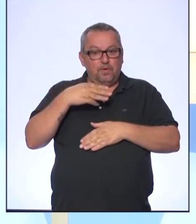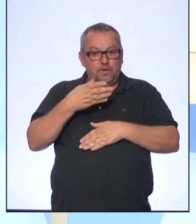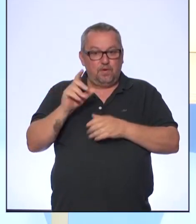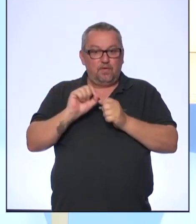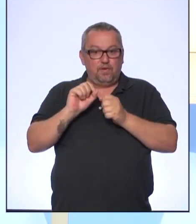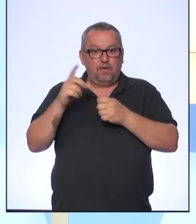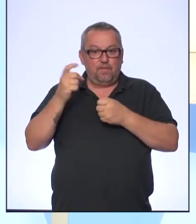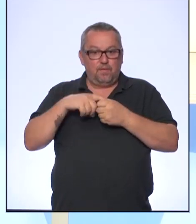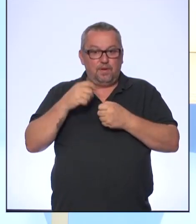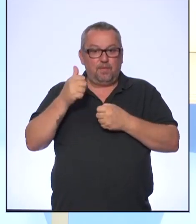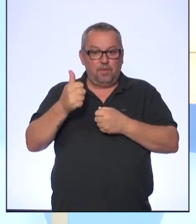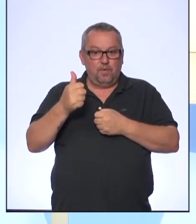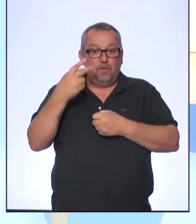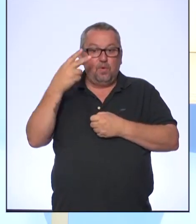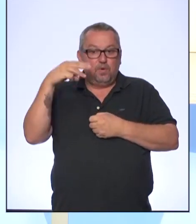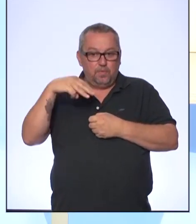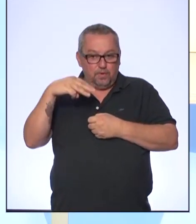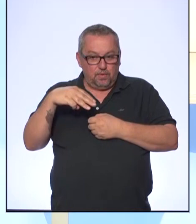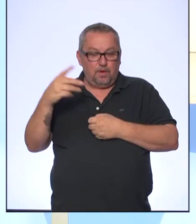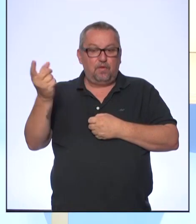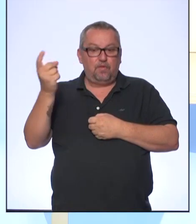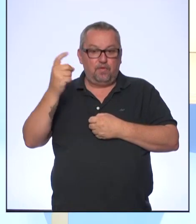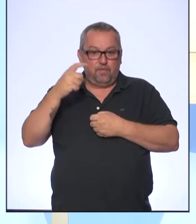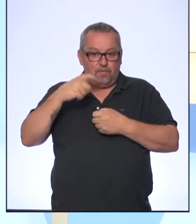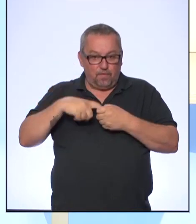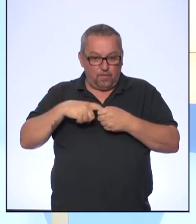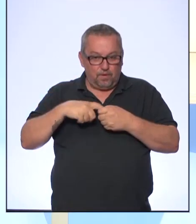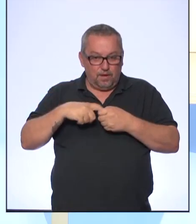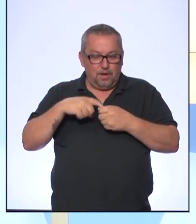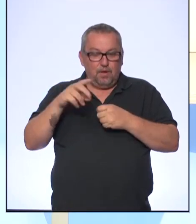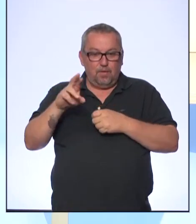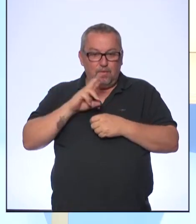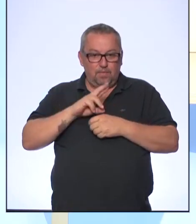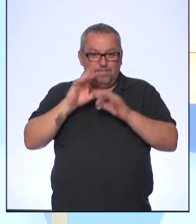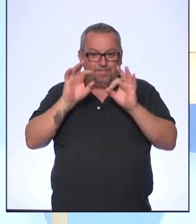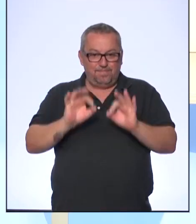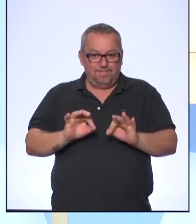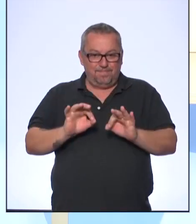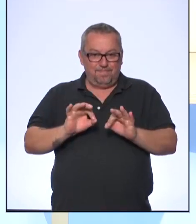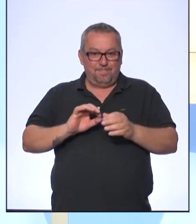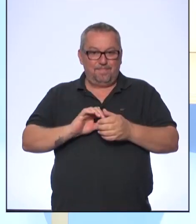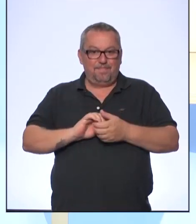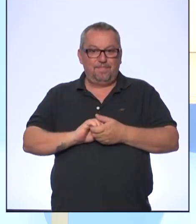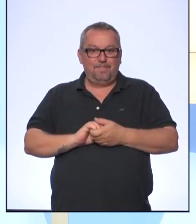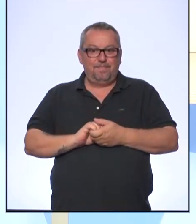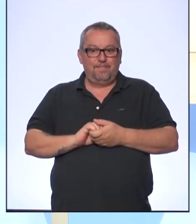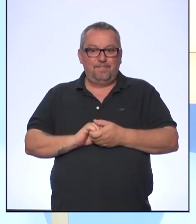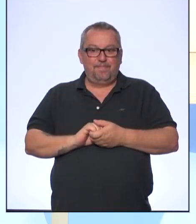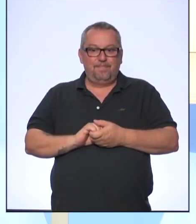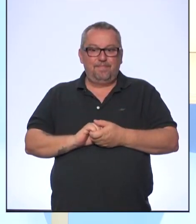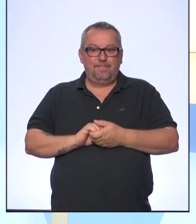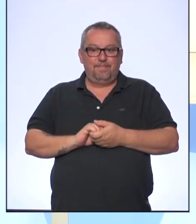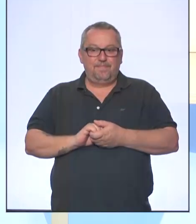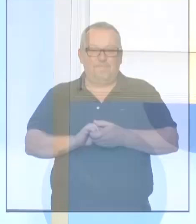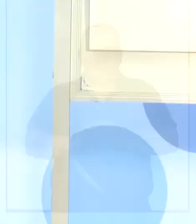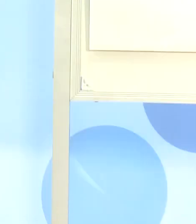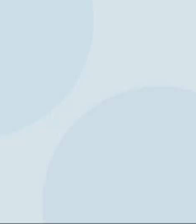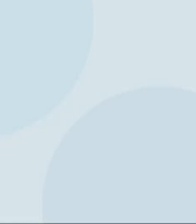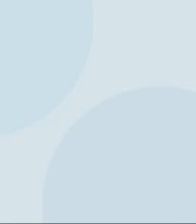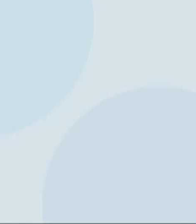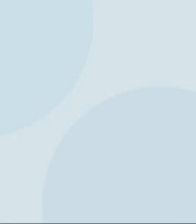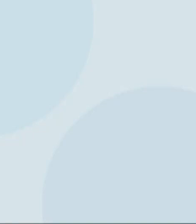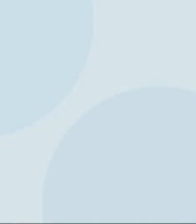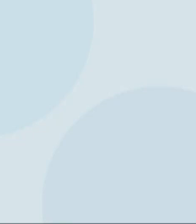gente já retorna, tá bom? 2 minutinhos e a gente retorna com a resposta em um jeito novo de fazer, tá bom? Bom trabalho!